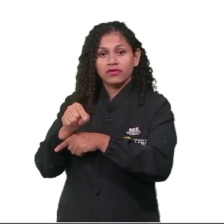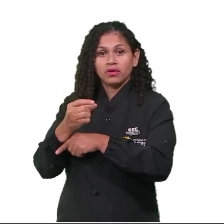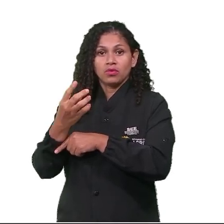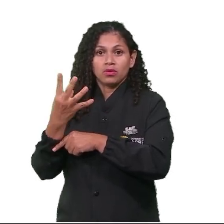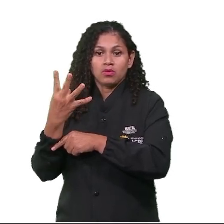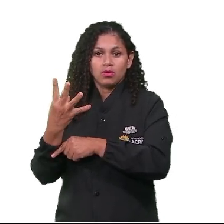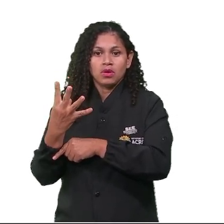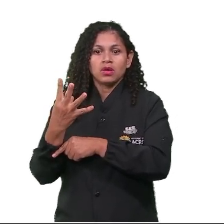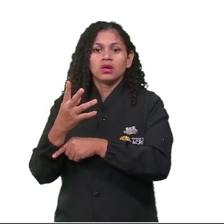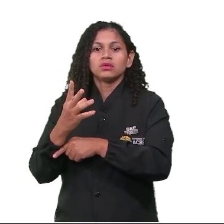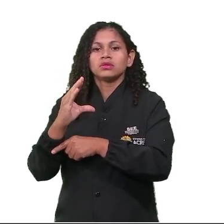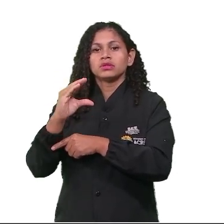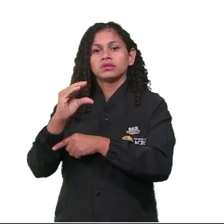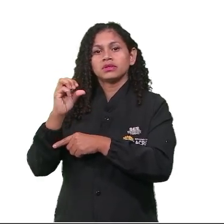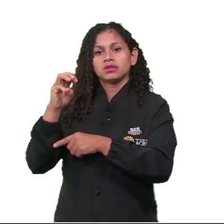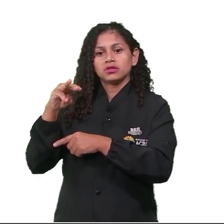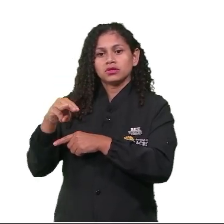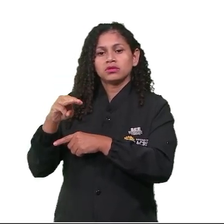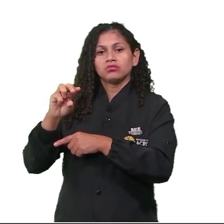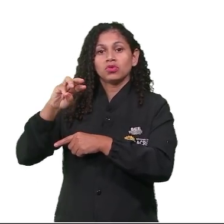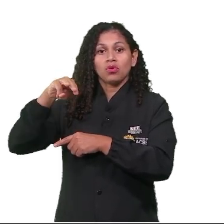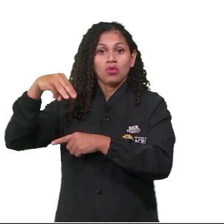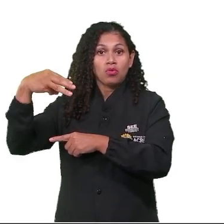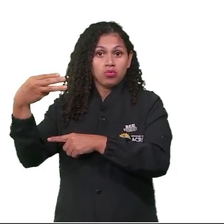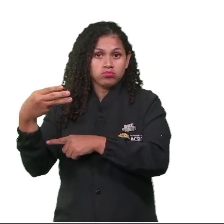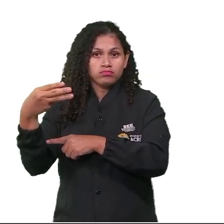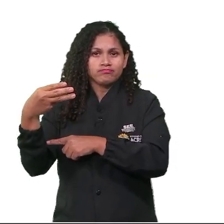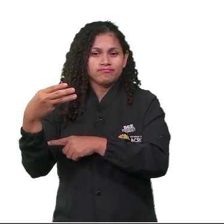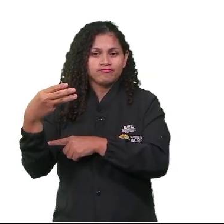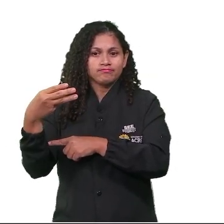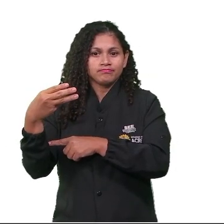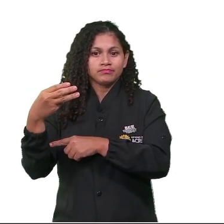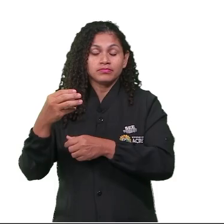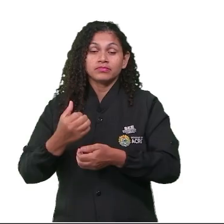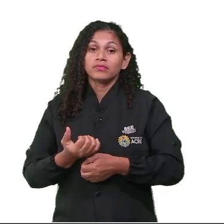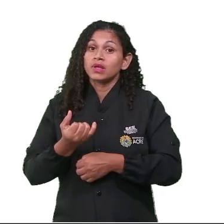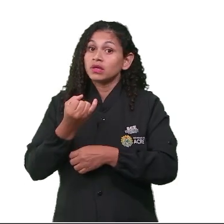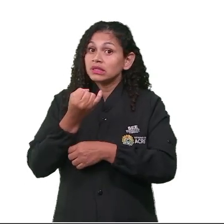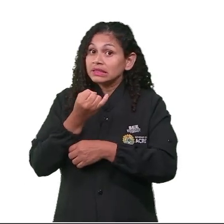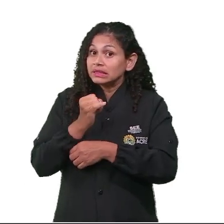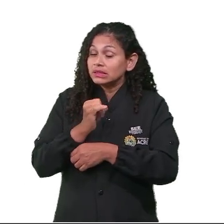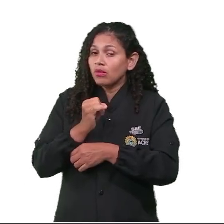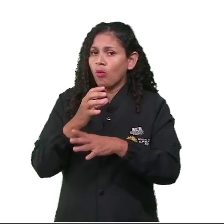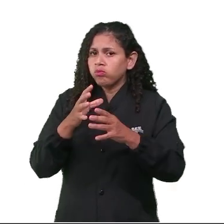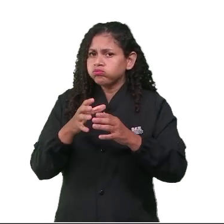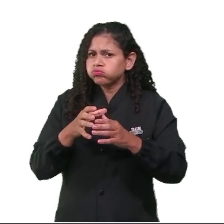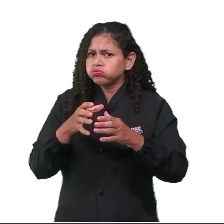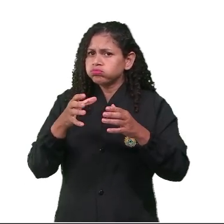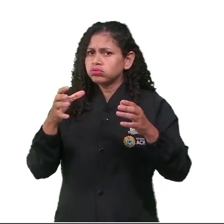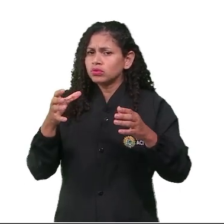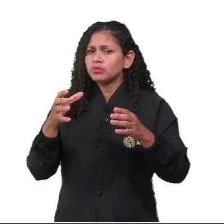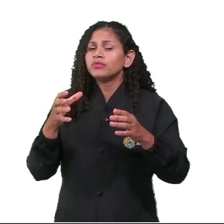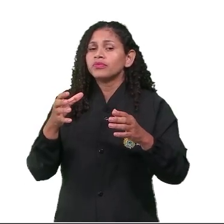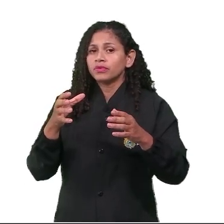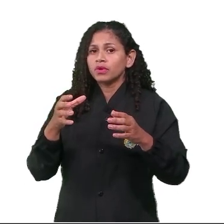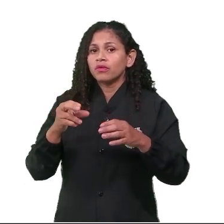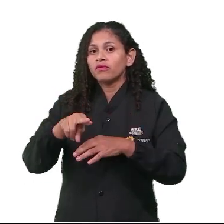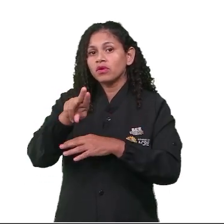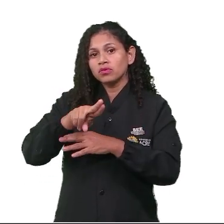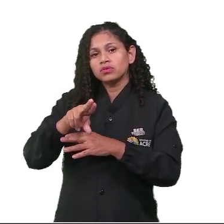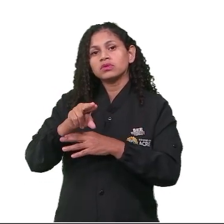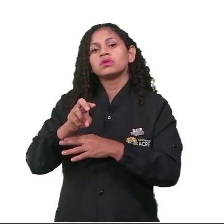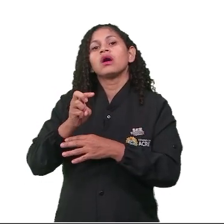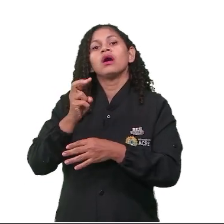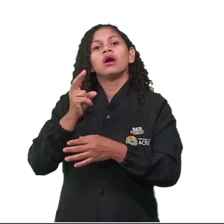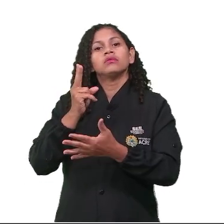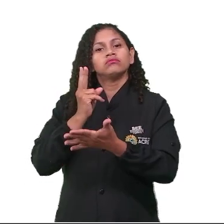30,4 centímetros cúbicos. Quando eu estou trabalhando com volume, a minha unidade sempre vai ser